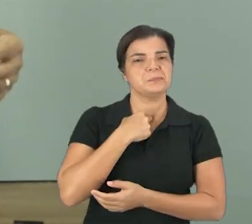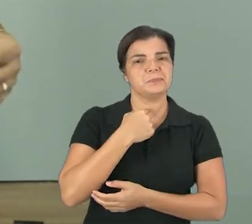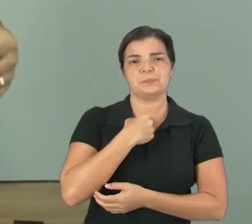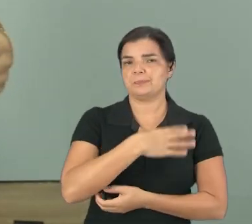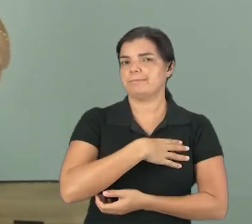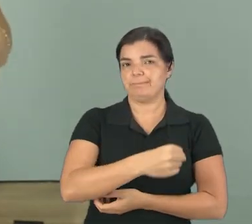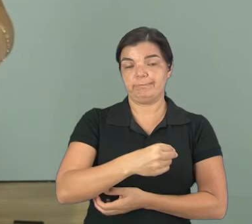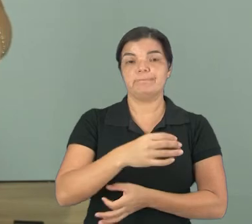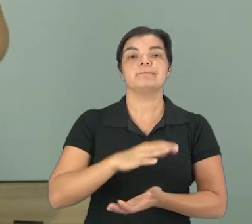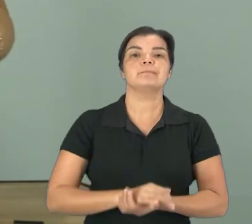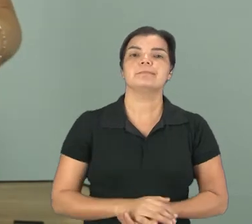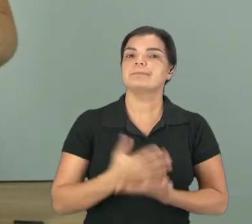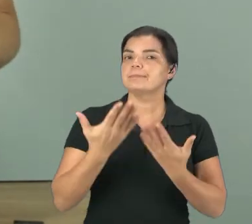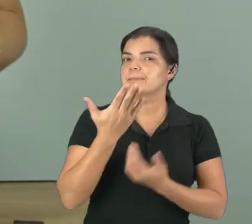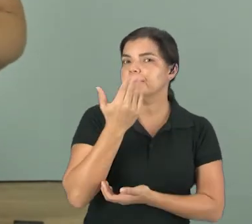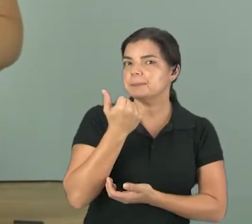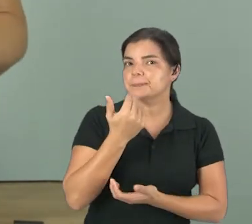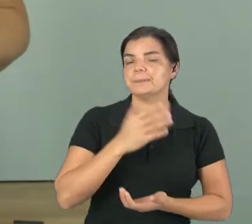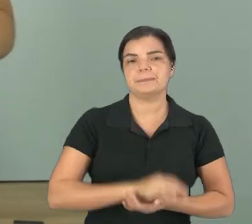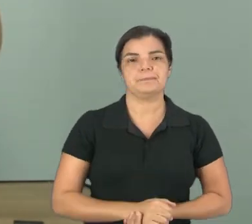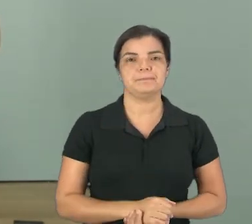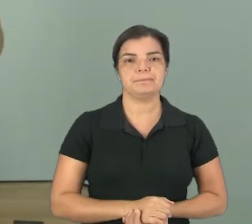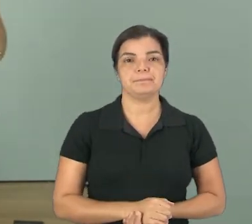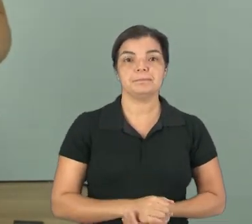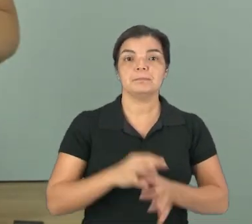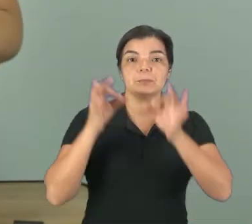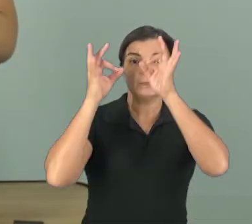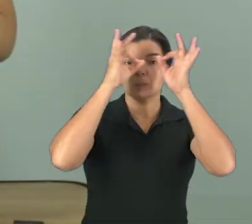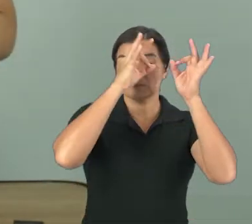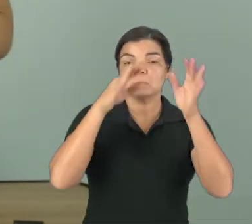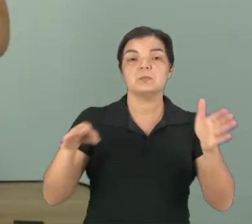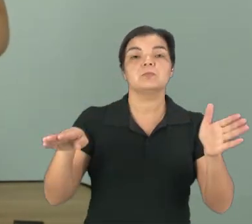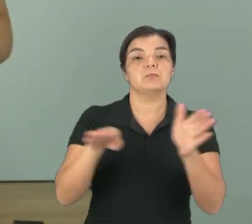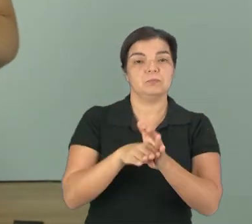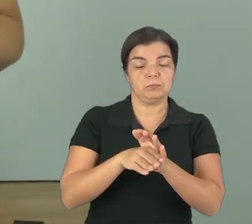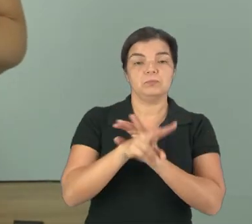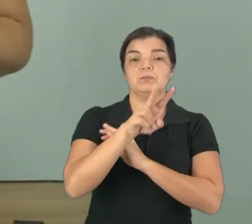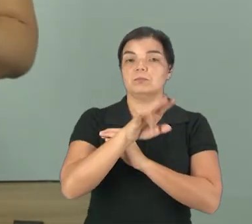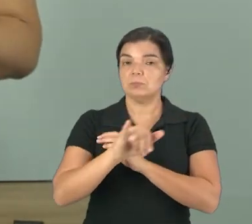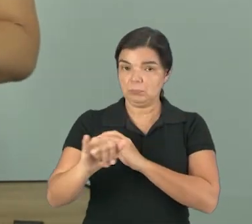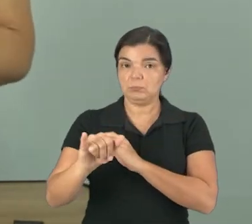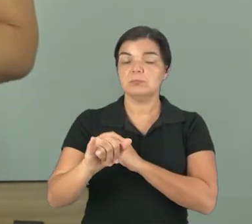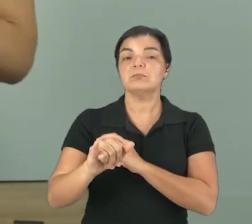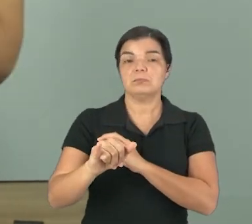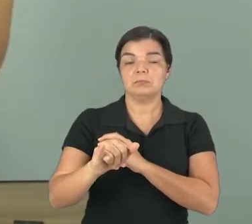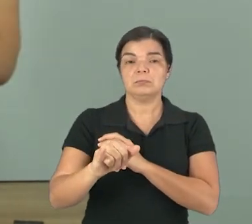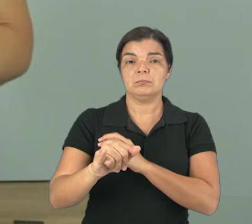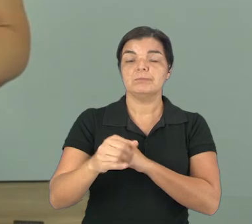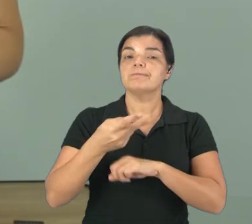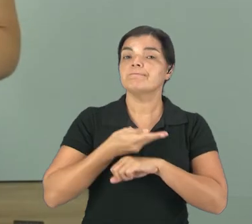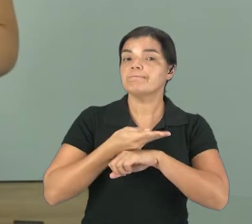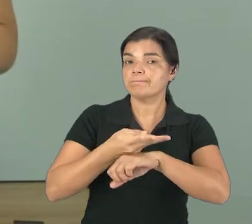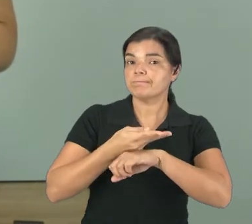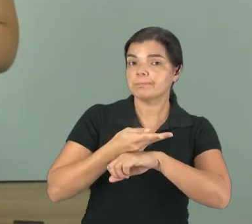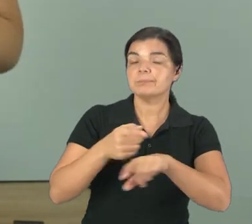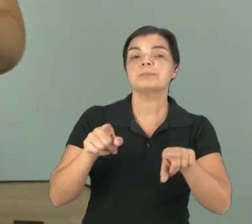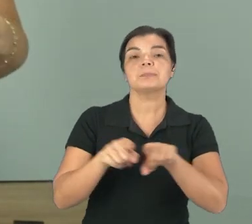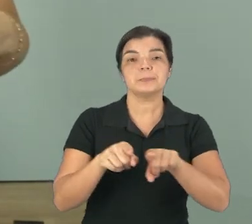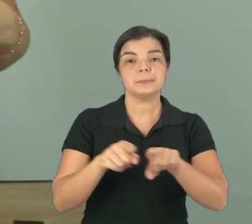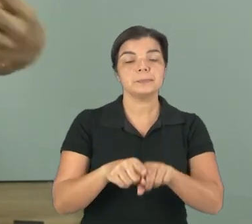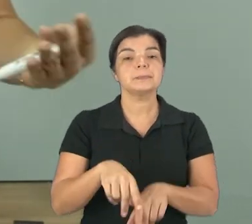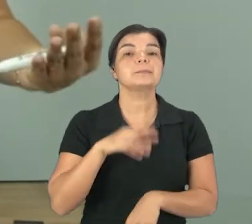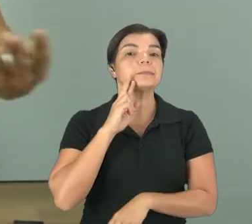ser esses monstrenguinhos e acabou comendo. A coruja chega, vai, né, atrás dela para tomar